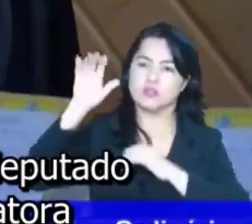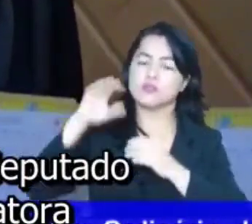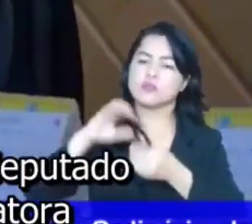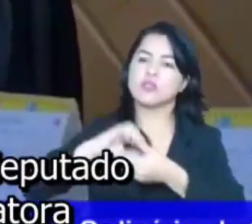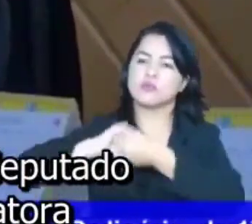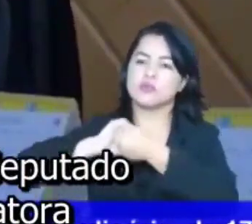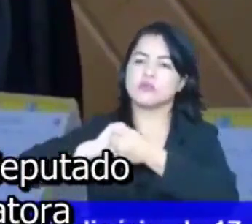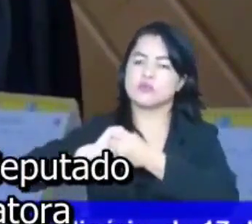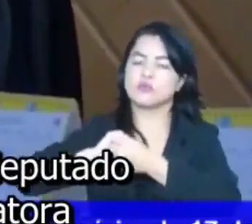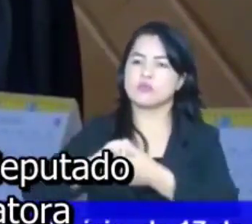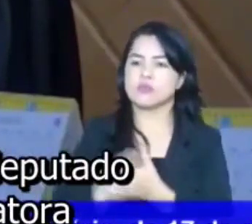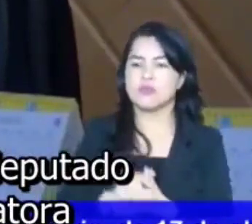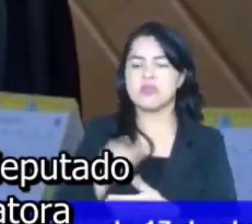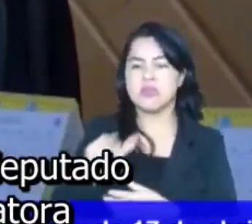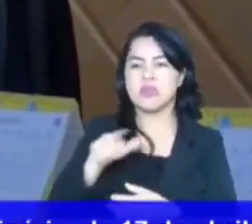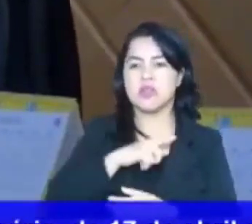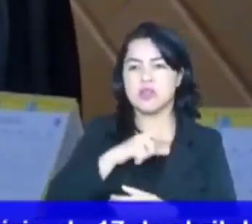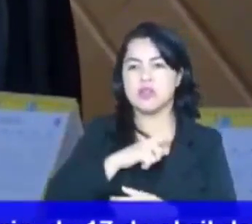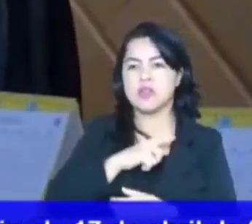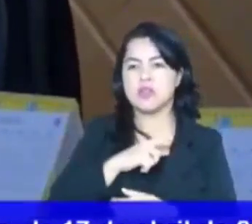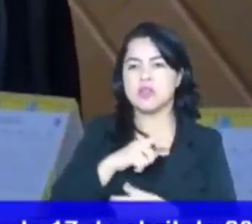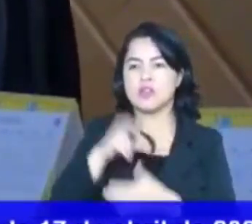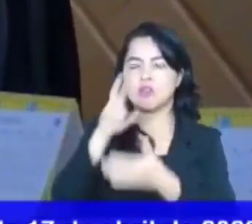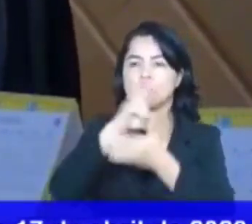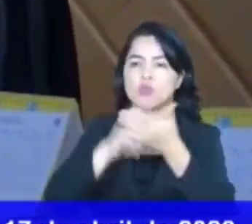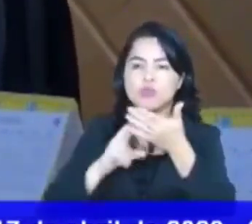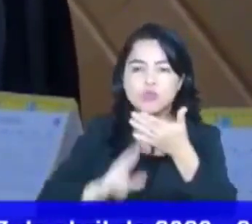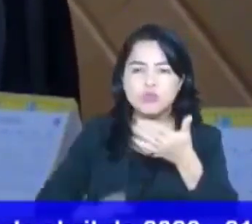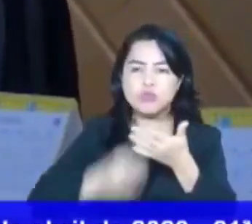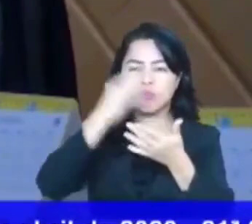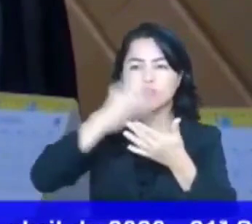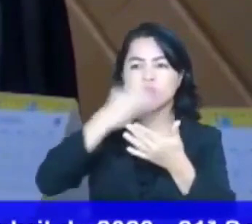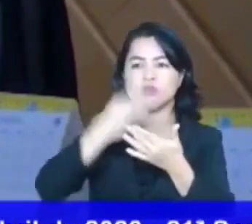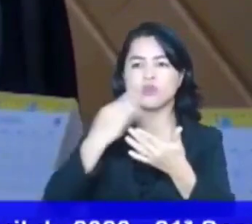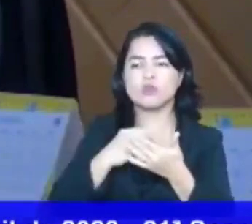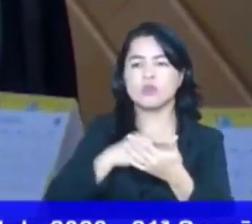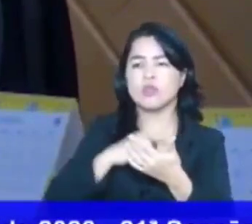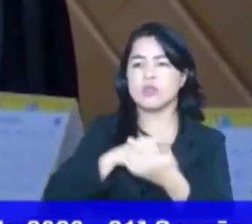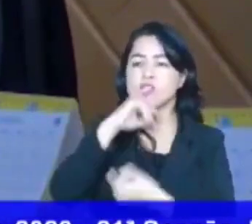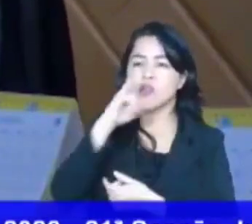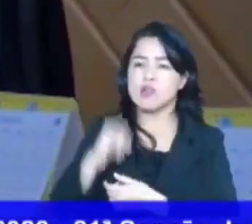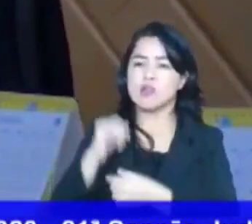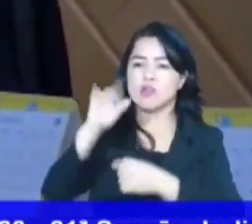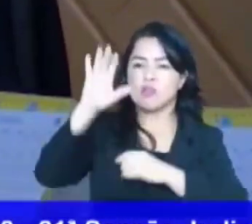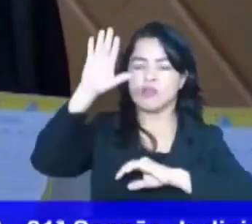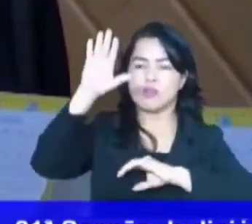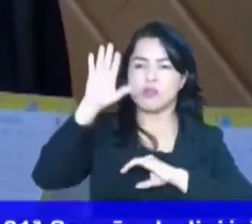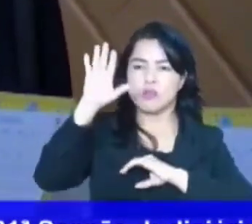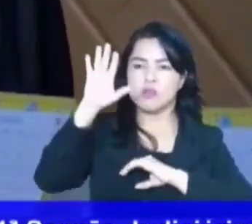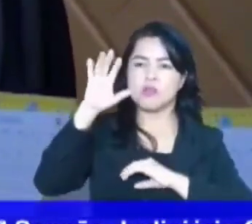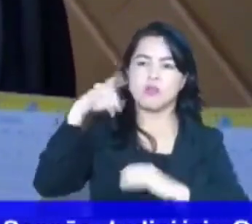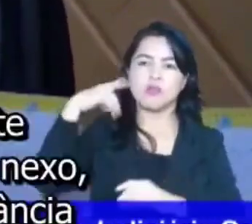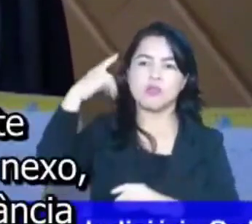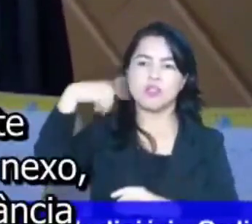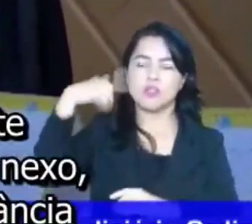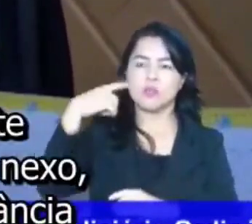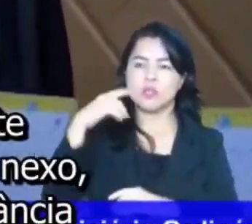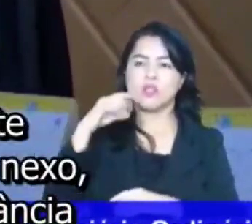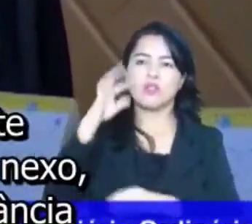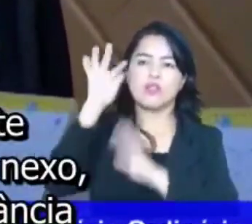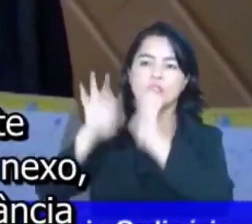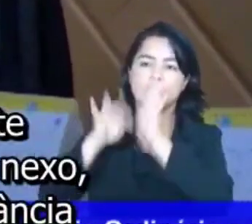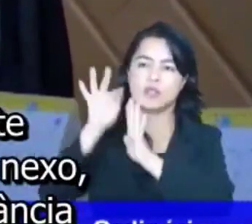O caso de que ela é relatora versa sobre um deputado federal do Partido